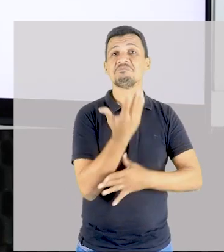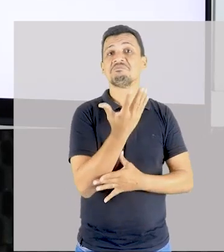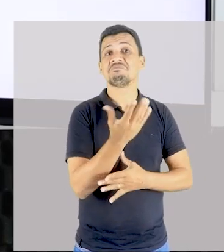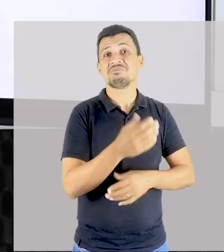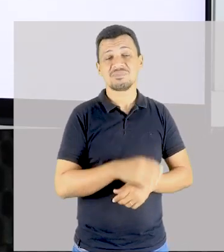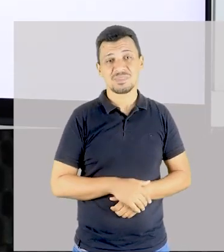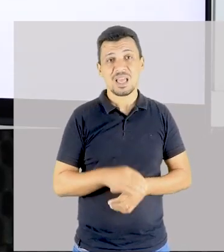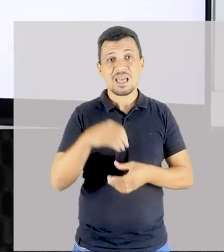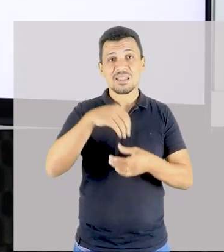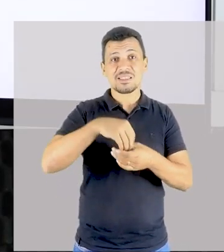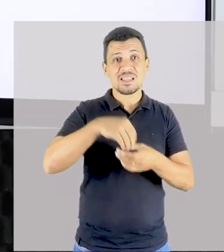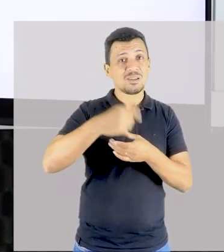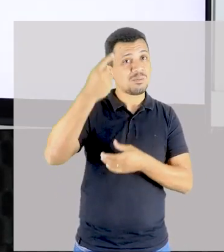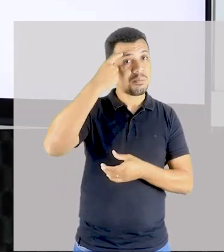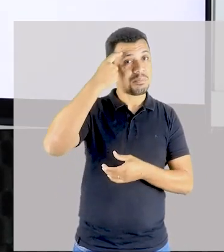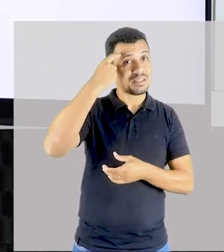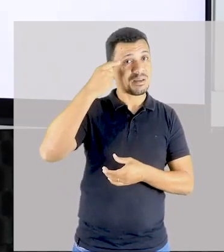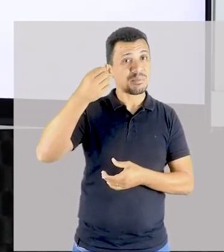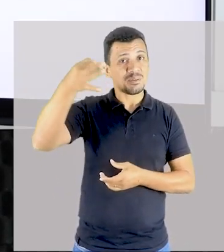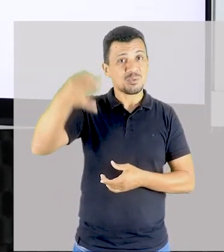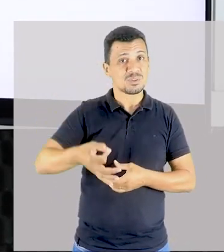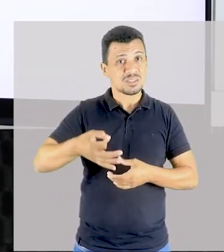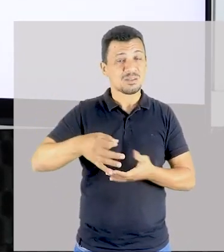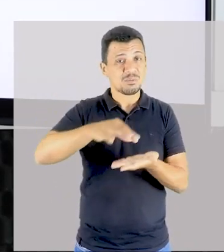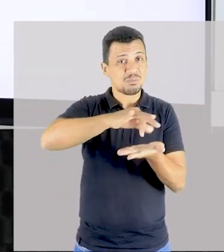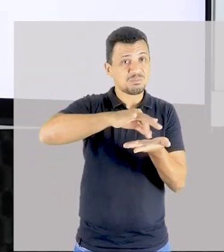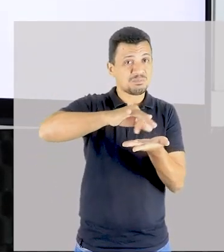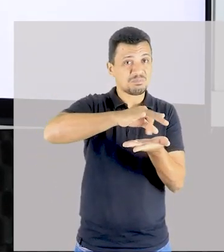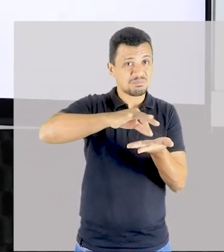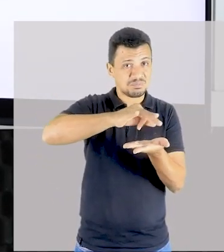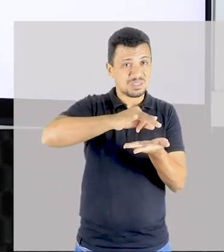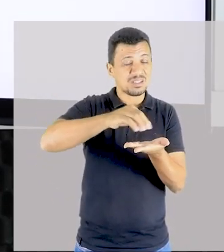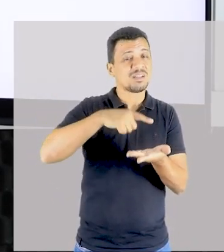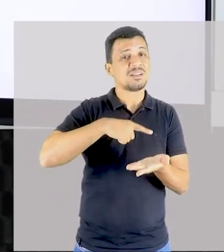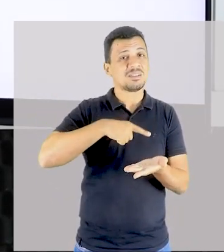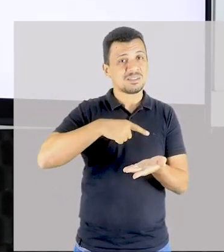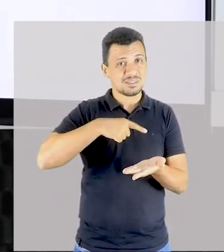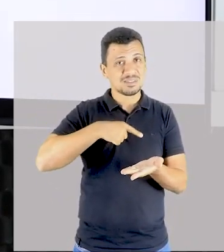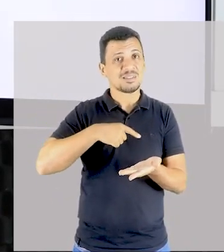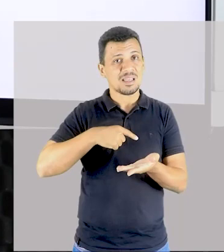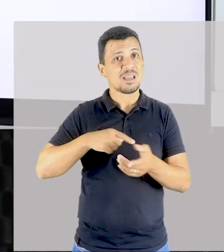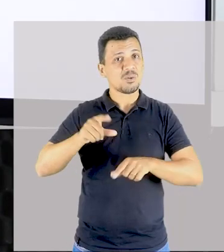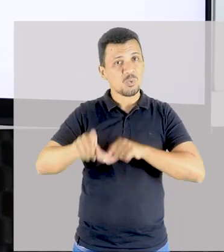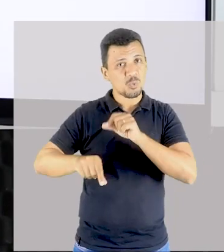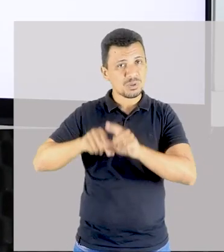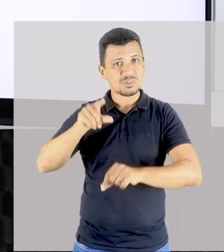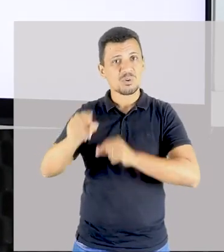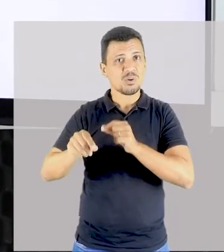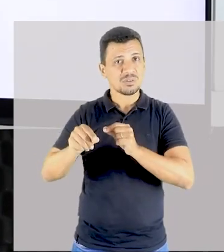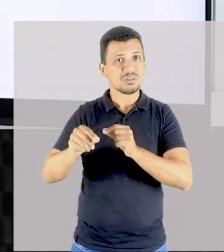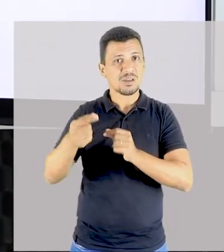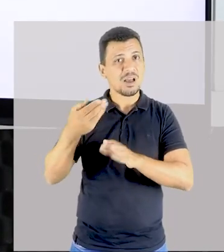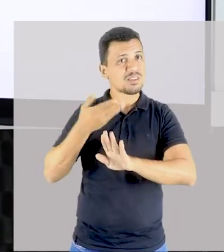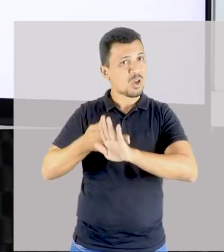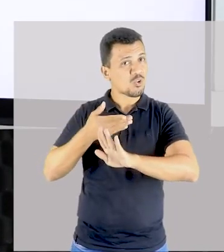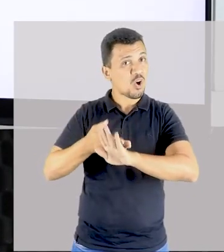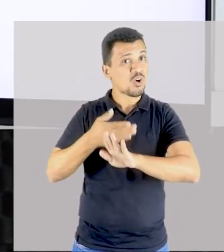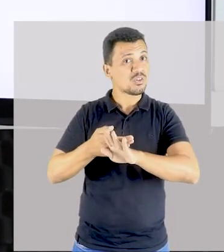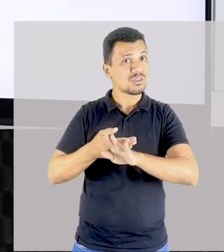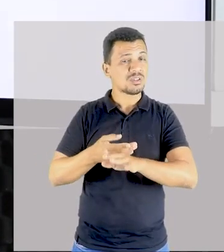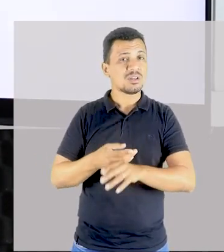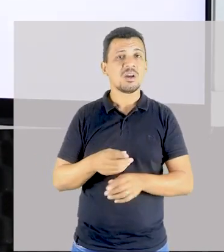dentro da lógica do capitalismo Então existe uma orientação ideológica uma orientação de classe né lembra que a luta de classe se a gente pegar o